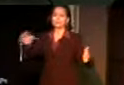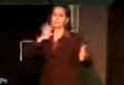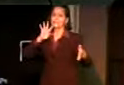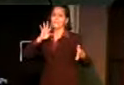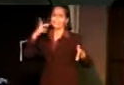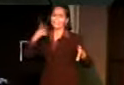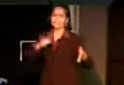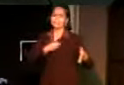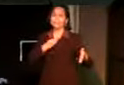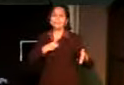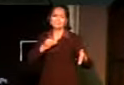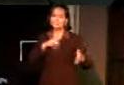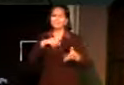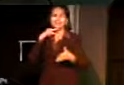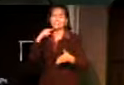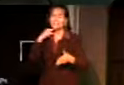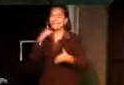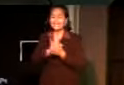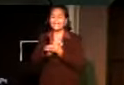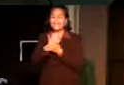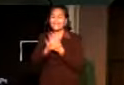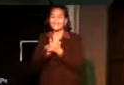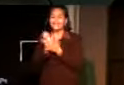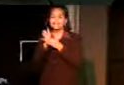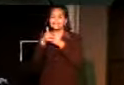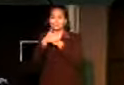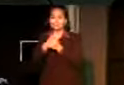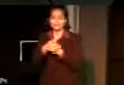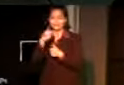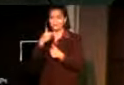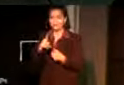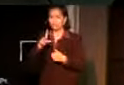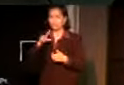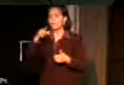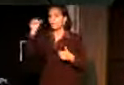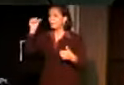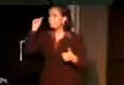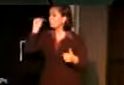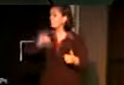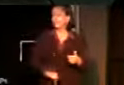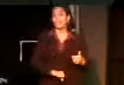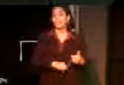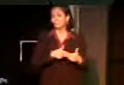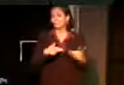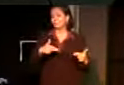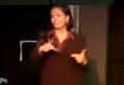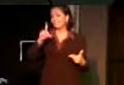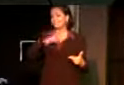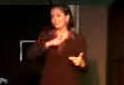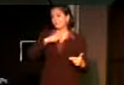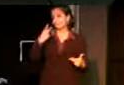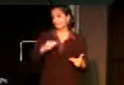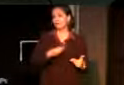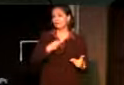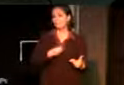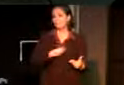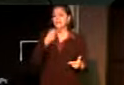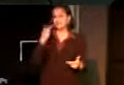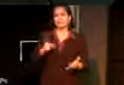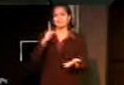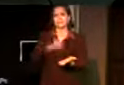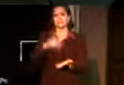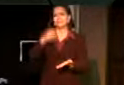vida nada que ele não conheça por mais terrível que seja fale a